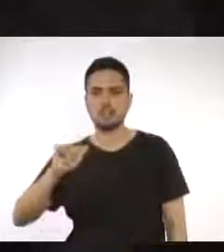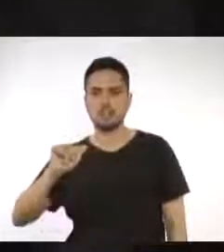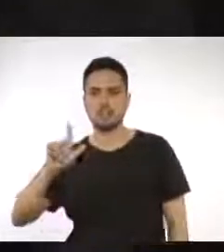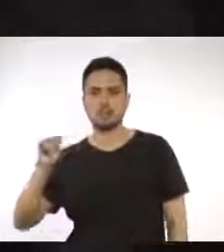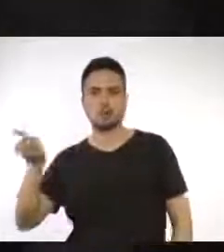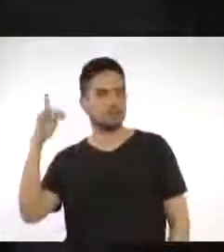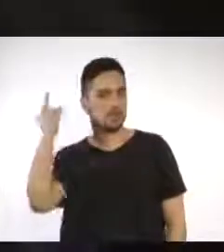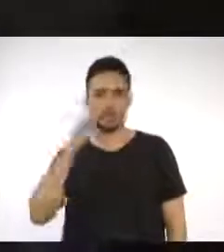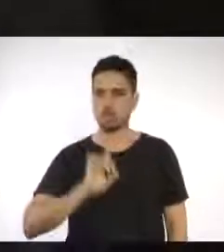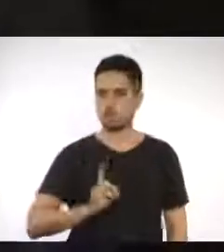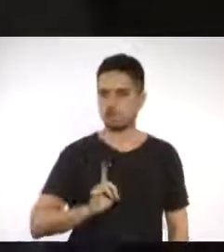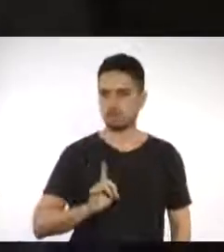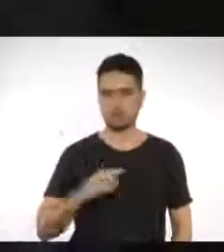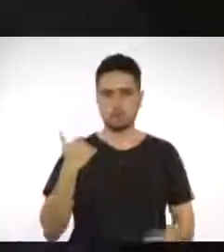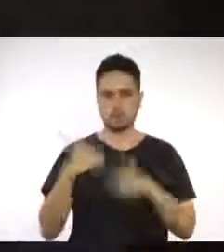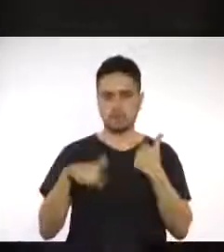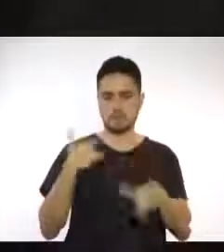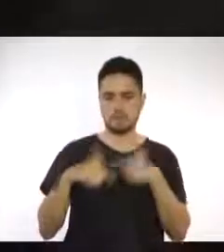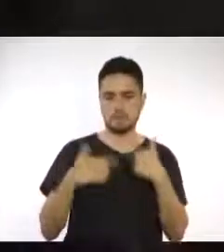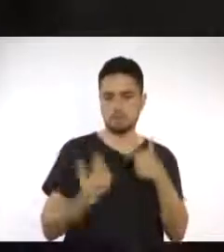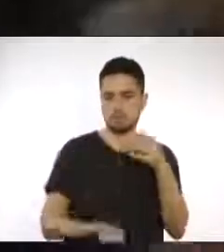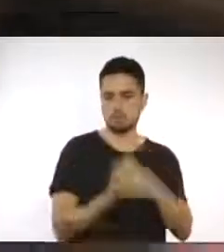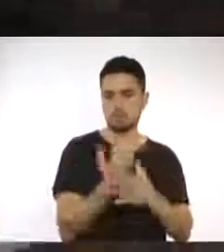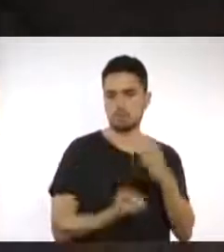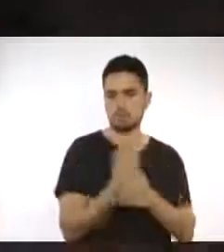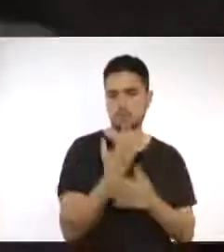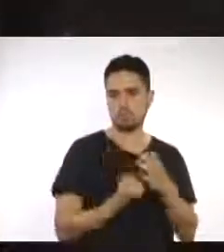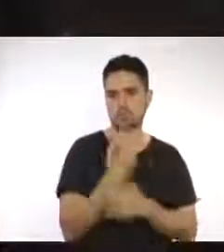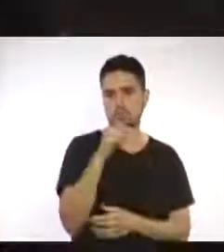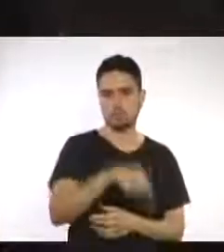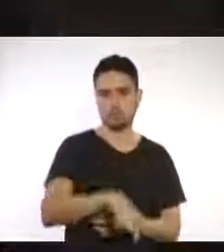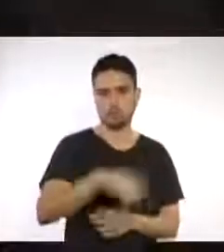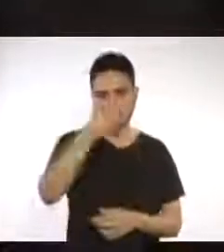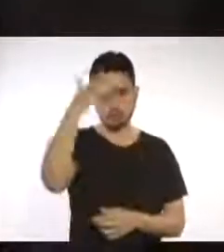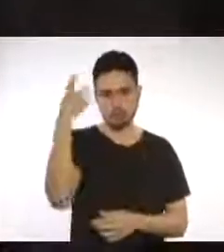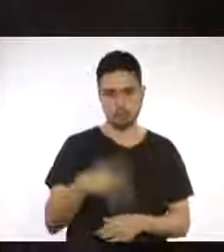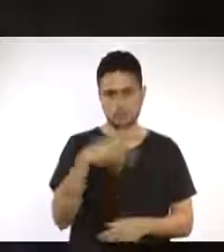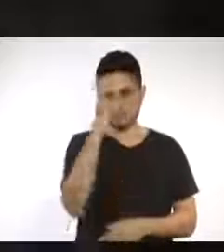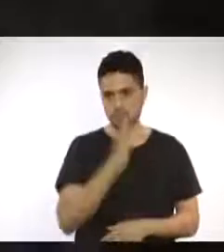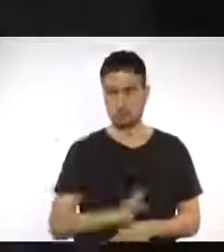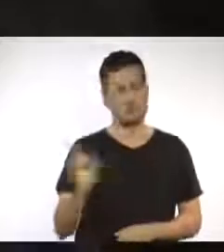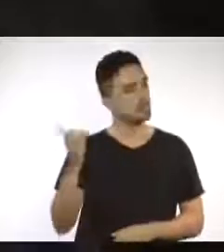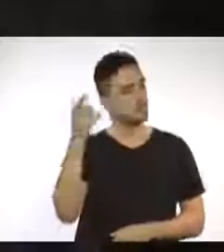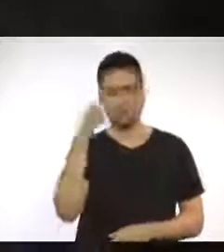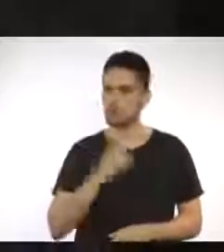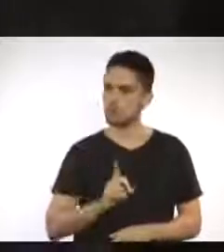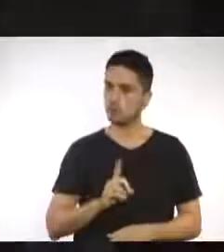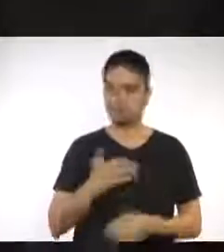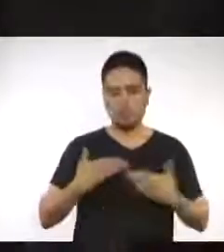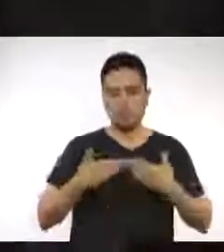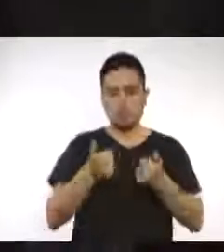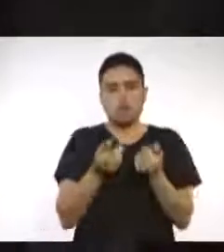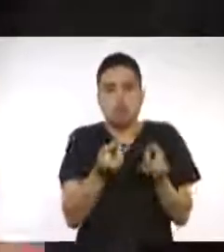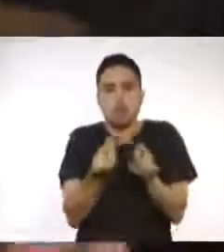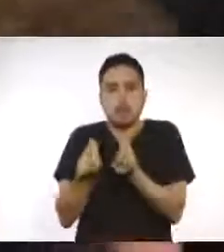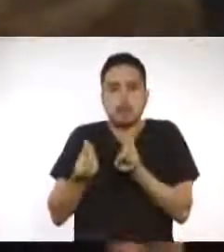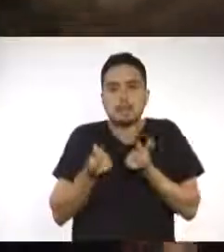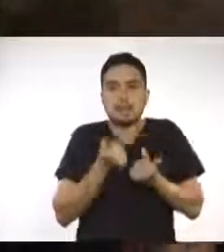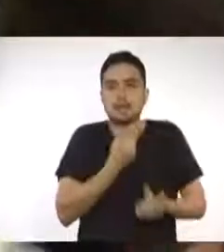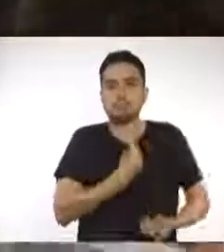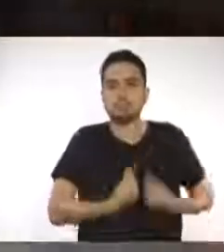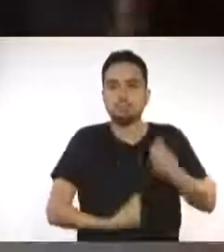de empregos para os cidadãos brasileiros. Ele não conseguiu melhorar a qualidade de vida